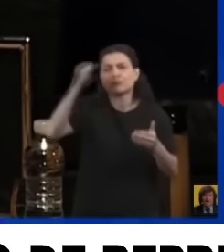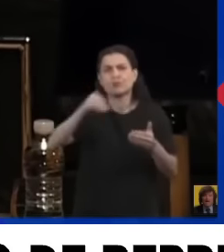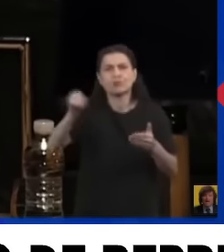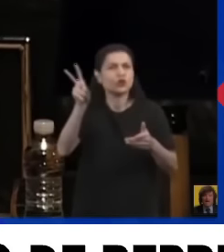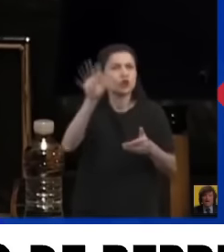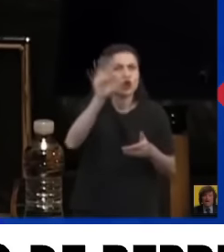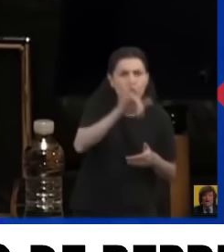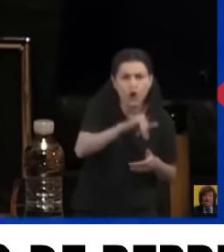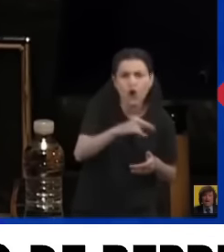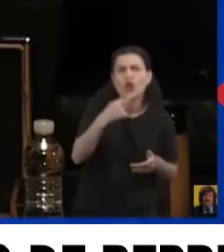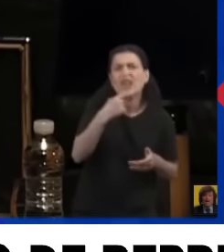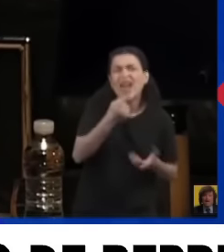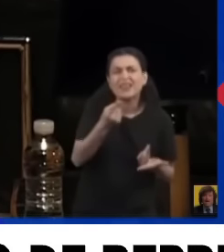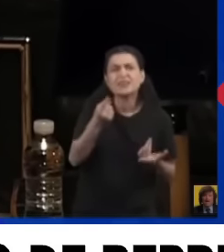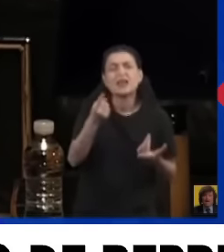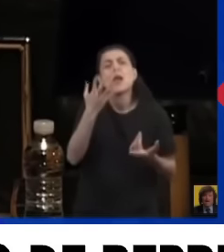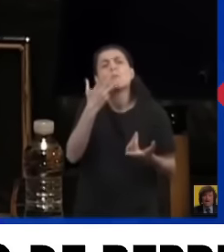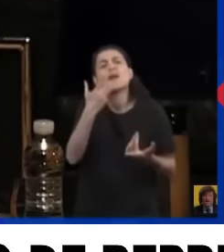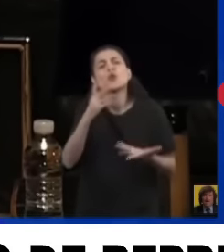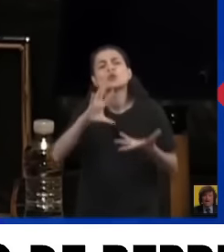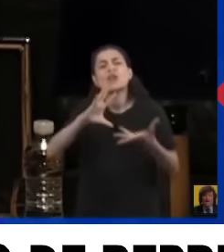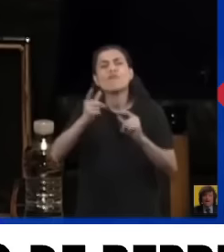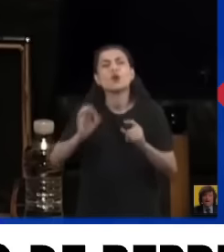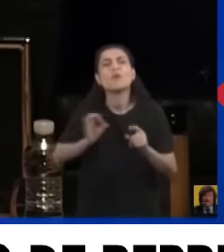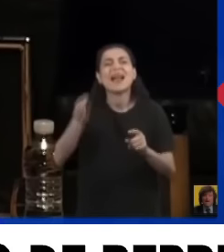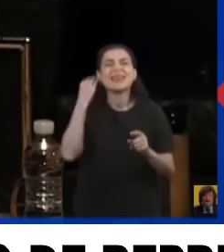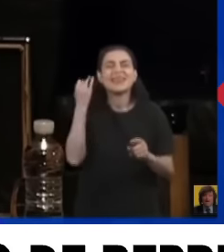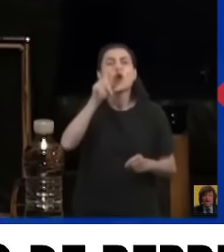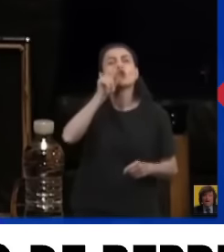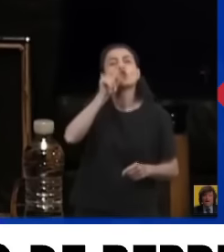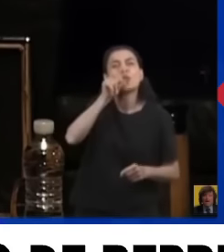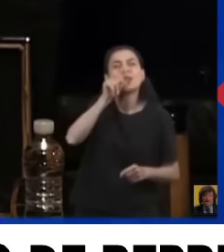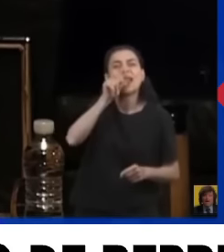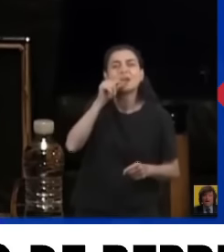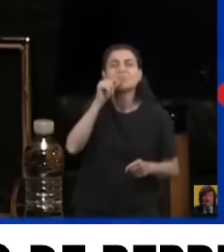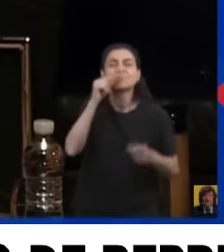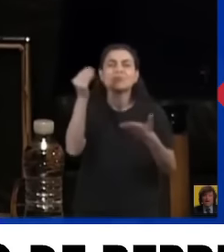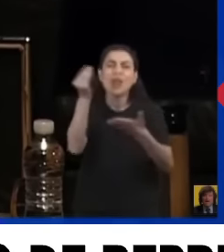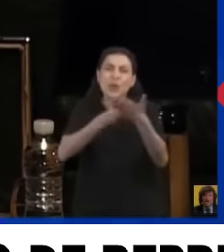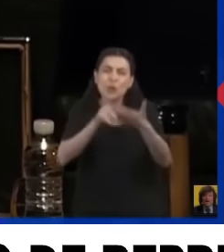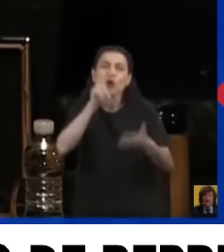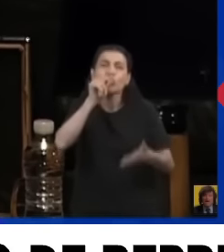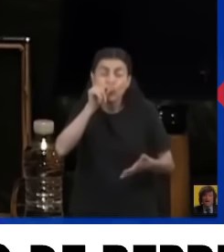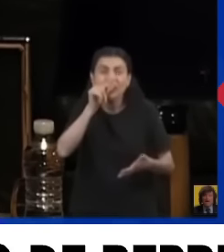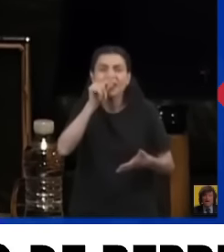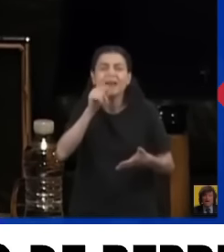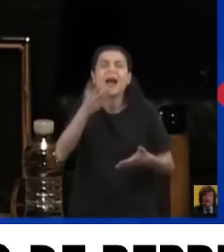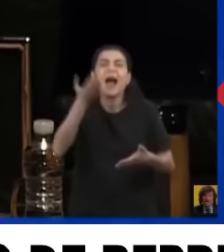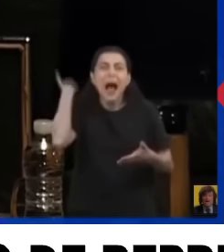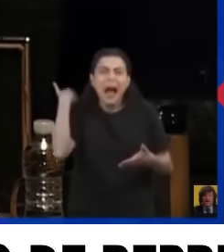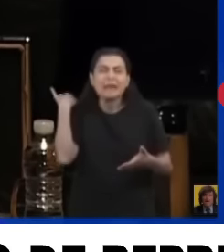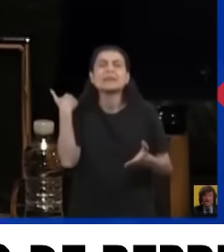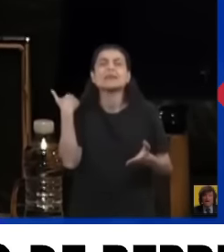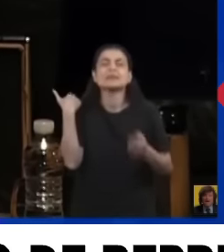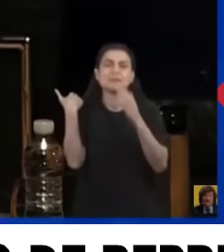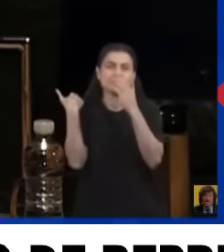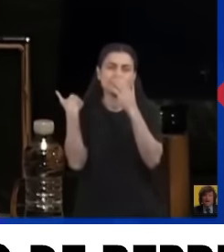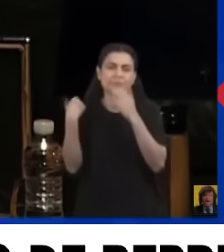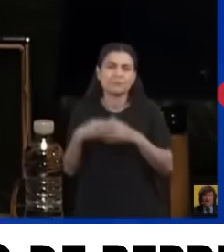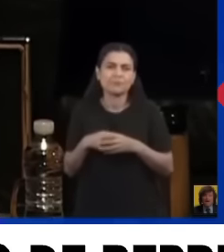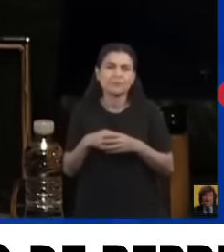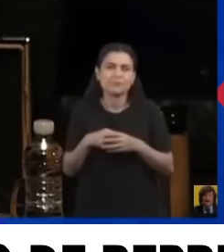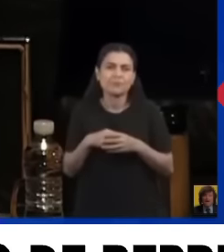nesse embate com a brasileira, que já vem se arrastando aí por alguns meses. Na última vez que ele encontrou o Musk, ele manifestou